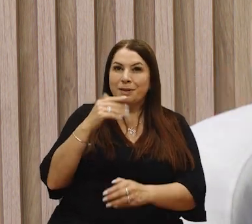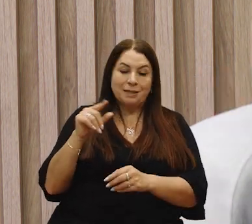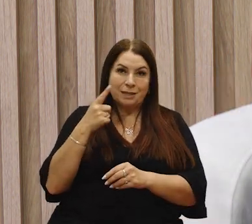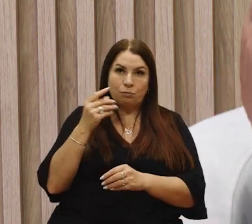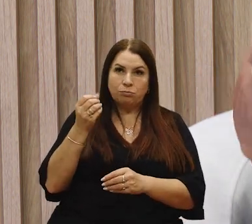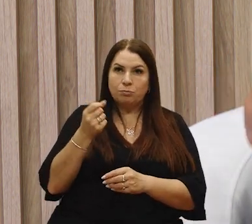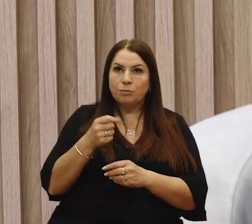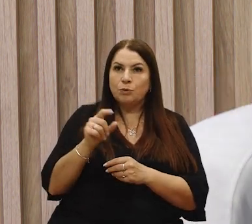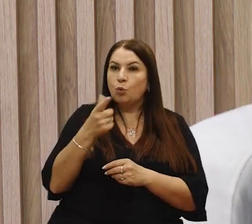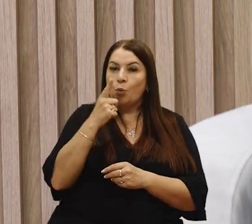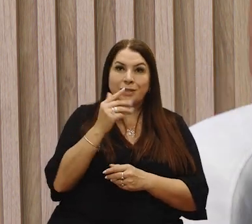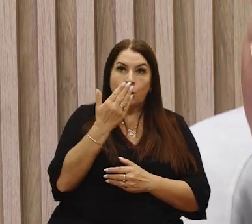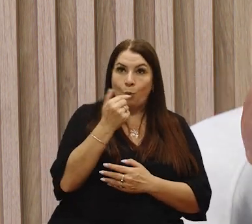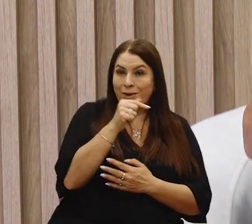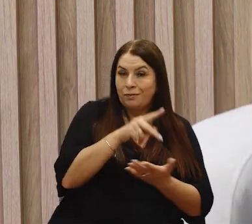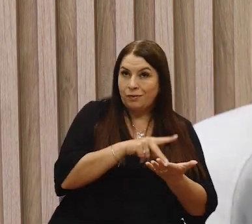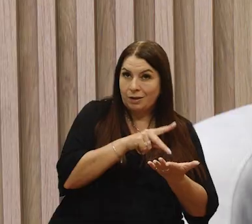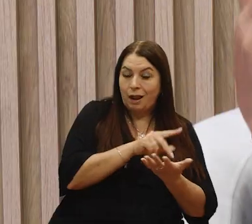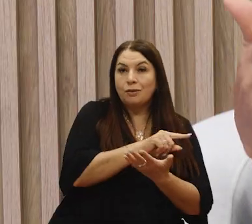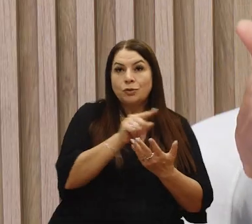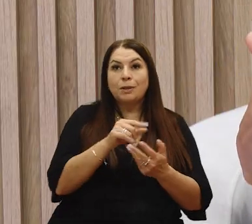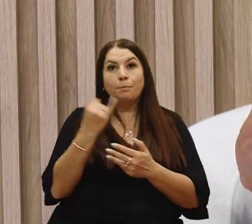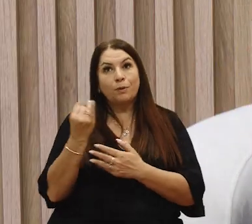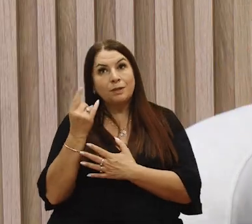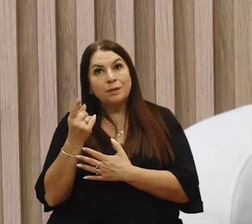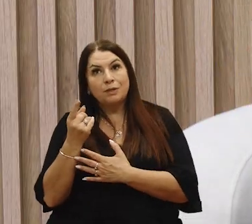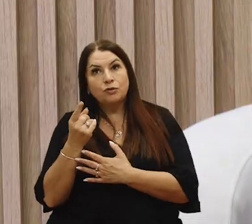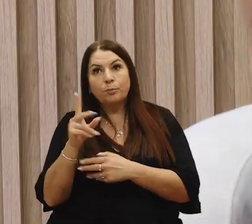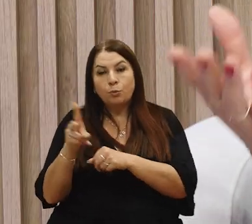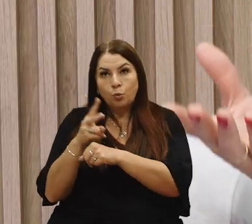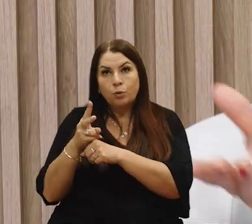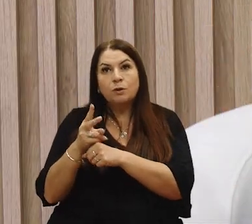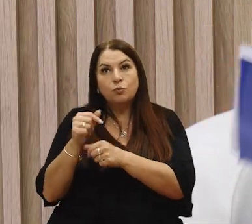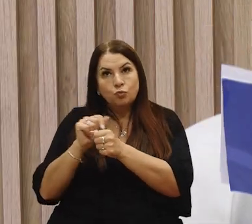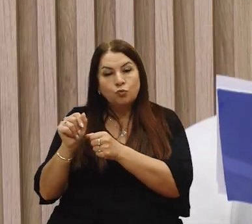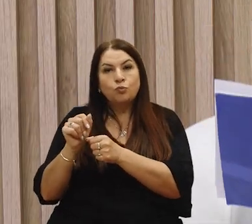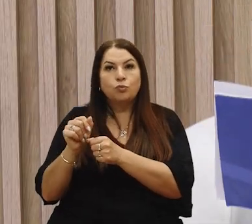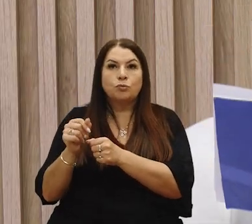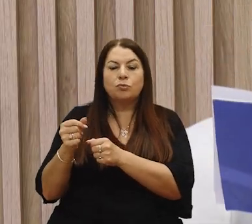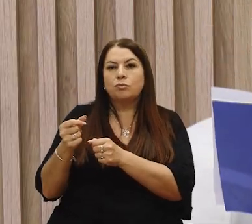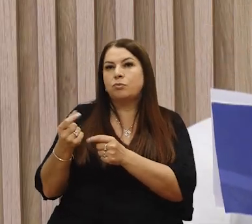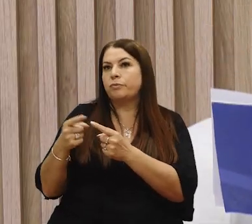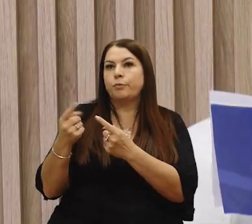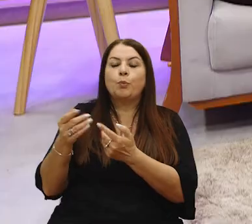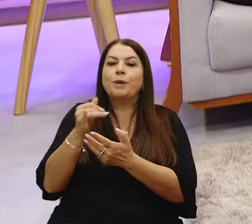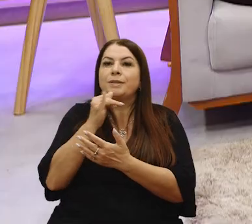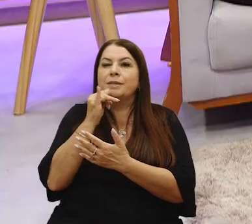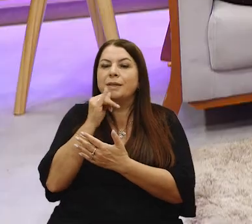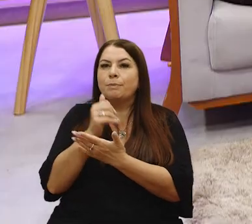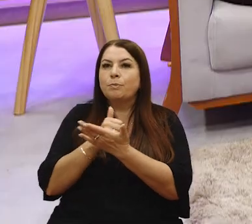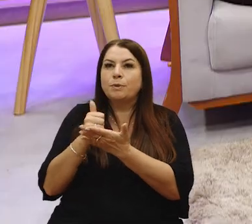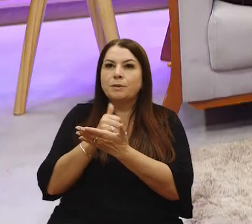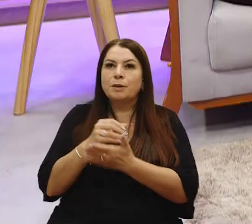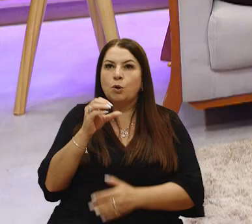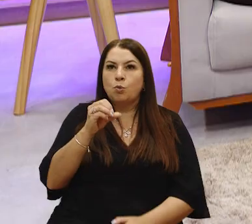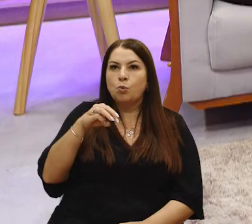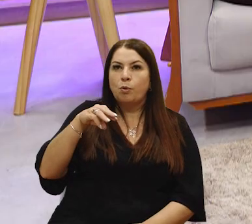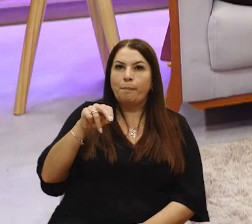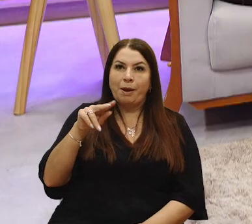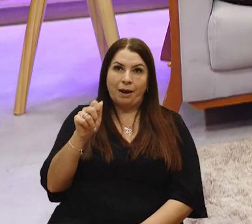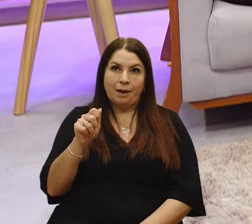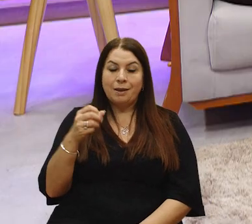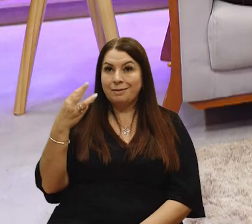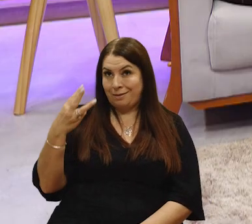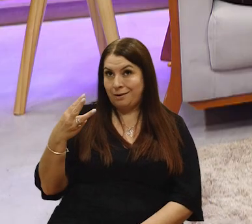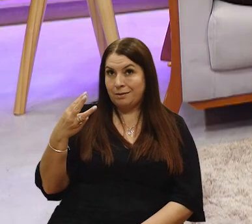Também, porque a gente sabe que a gente tem que fazer exercício físico, Com certeza. independente de lipedema, né? E com o